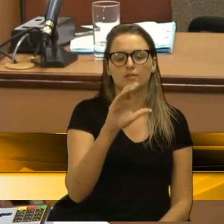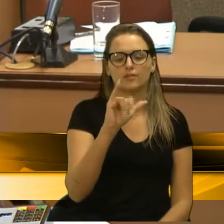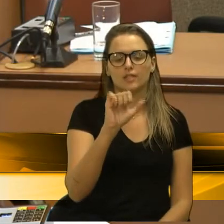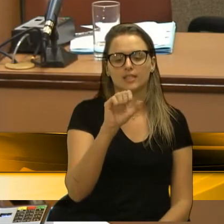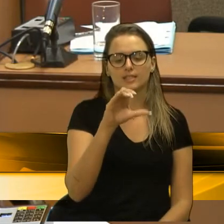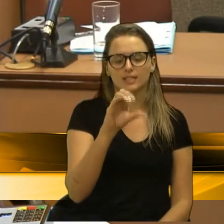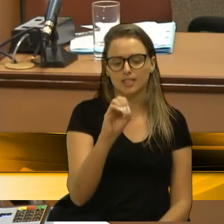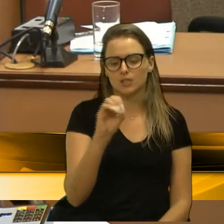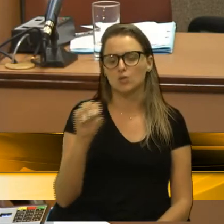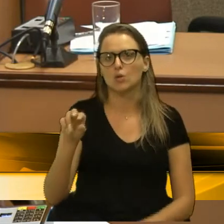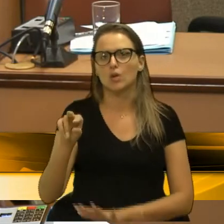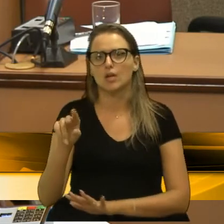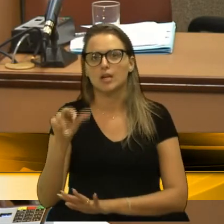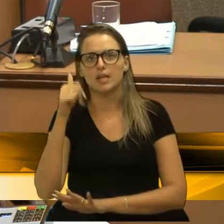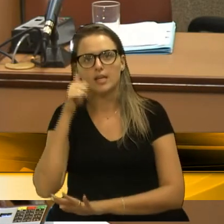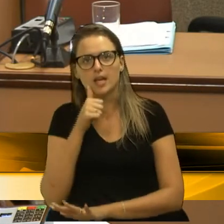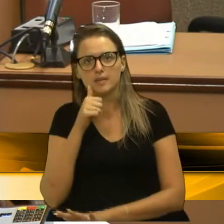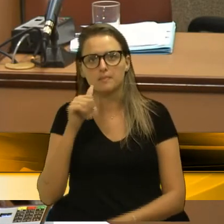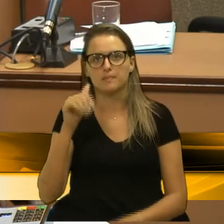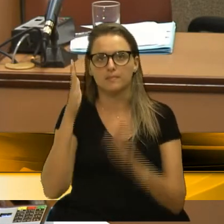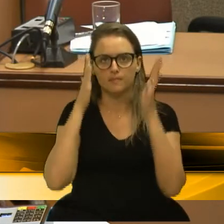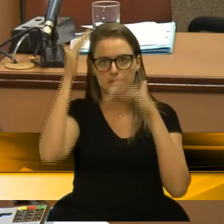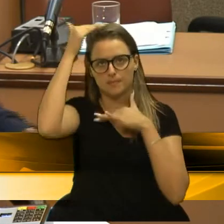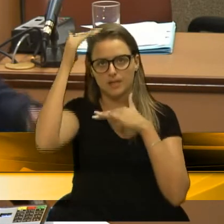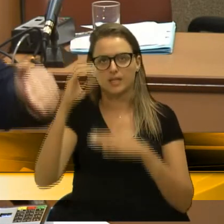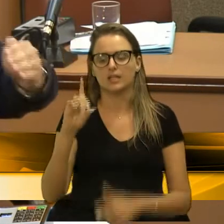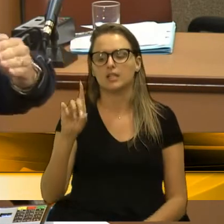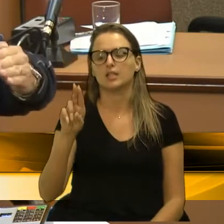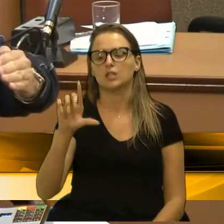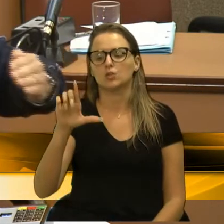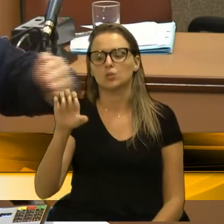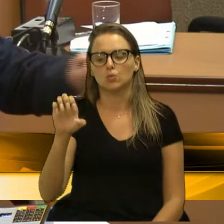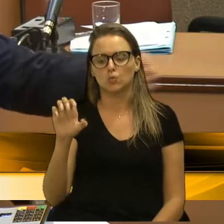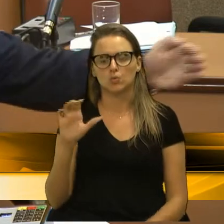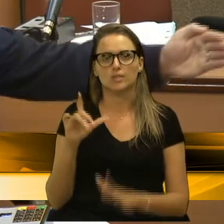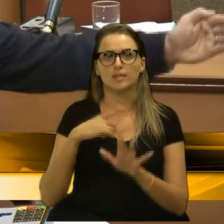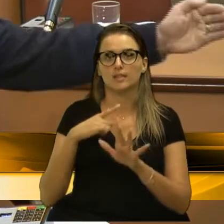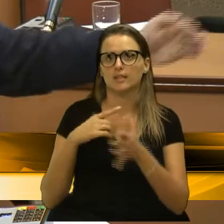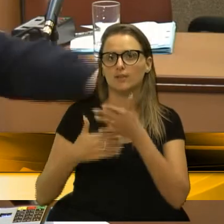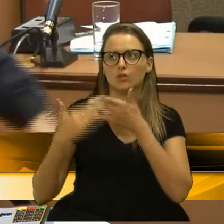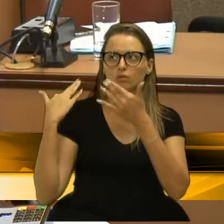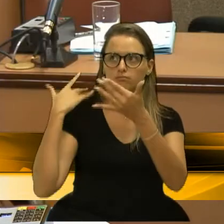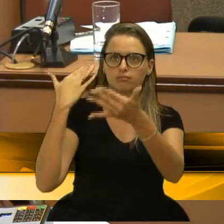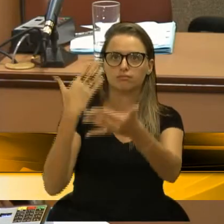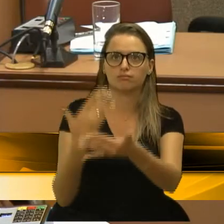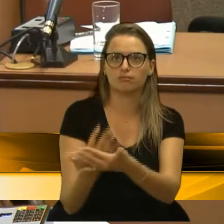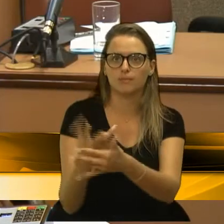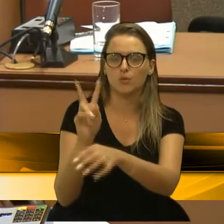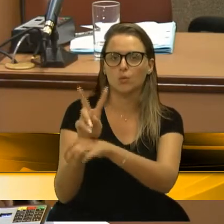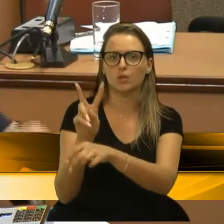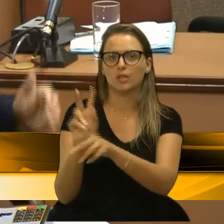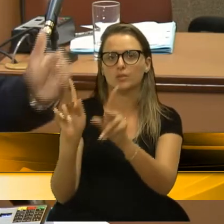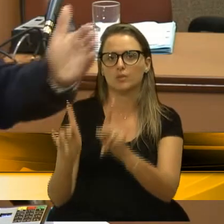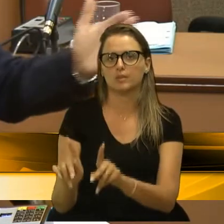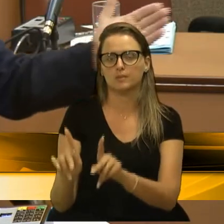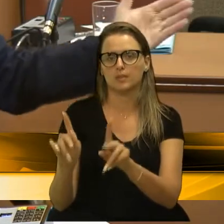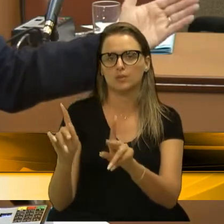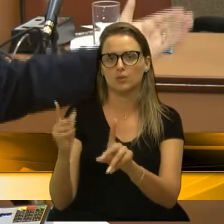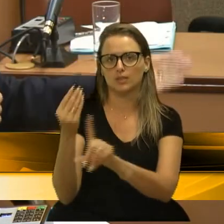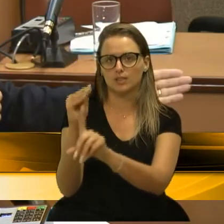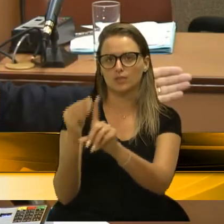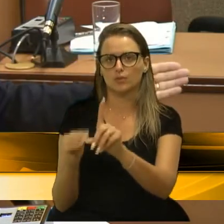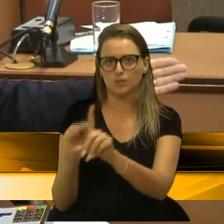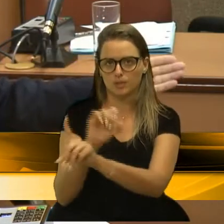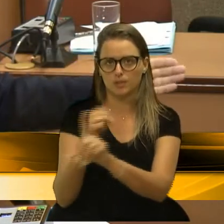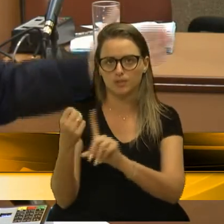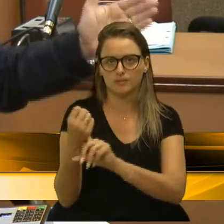irmã Dulce dos Pobres, recentemente canonizada, que teve toda a sua trajetória no cuidados com aqueles que mais precisam. Então, nós somos